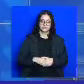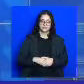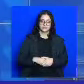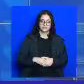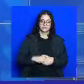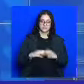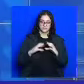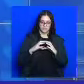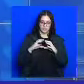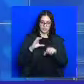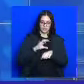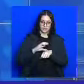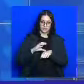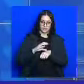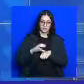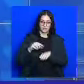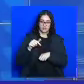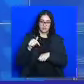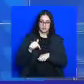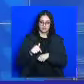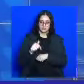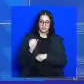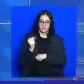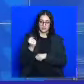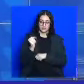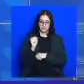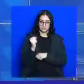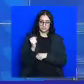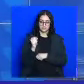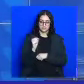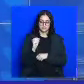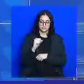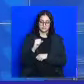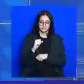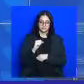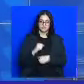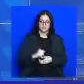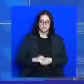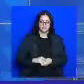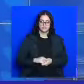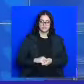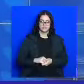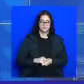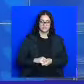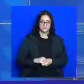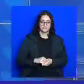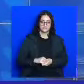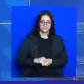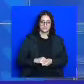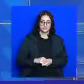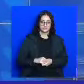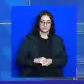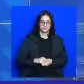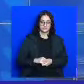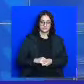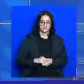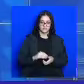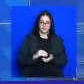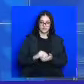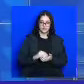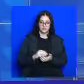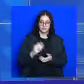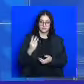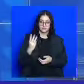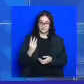Bola cinza, 78, cinza 78. Foram sorteados dois números, faltam